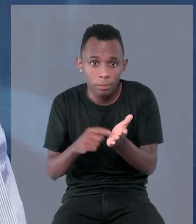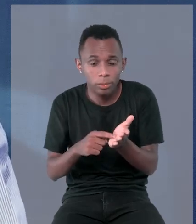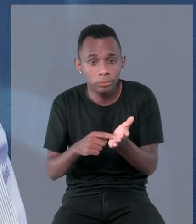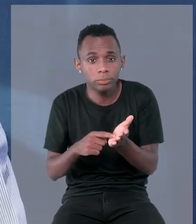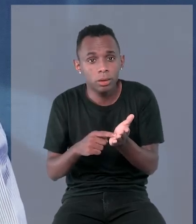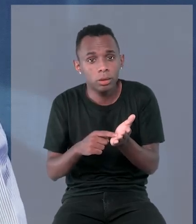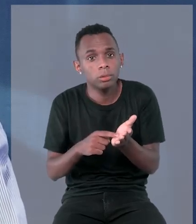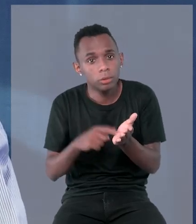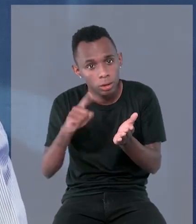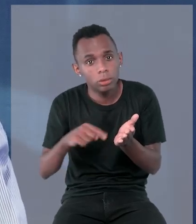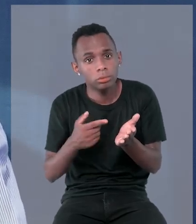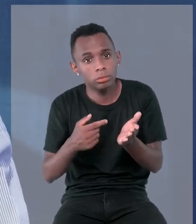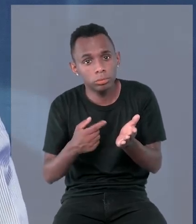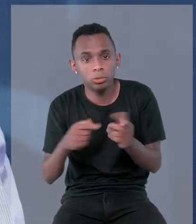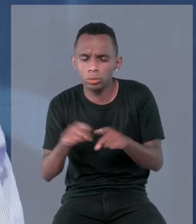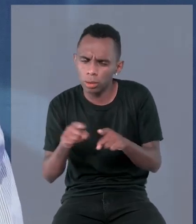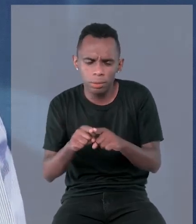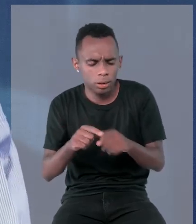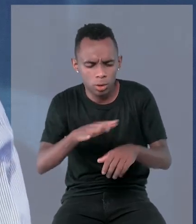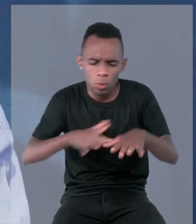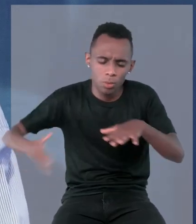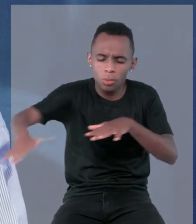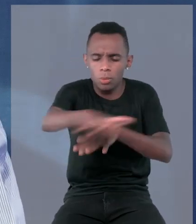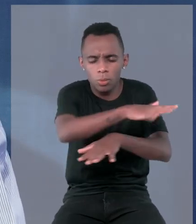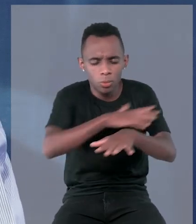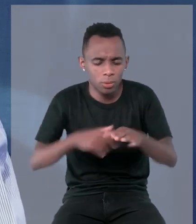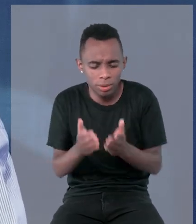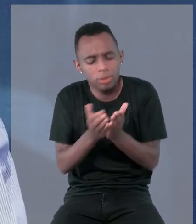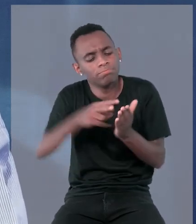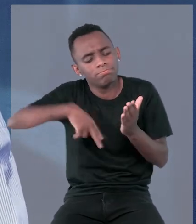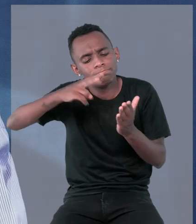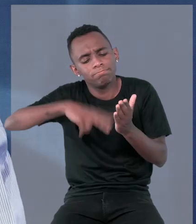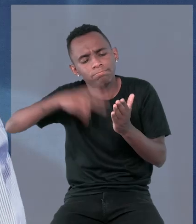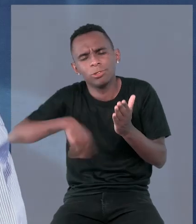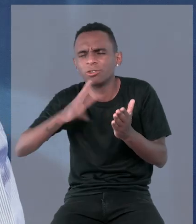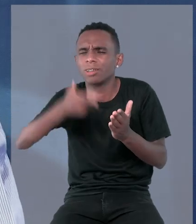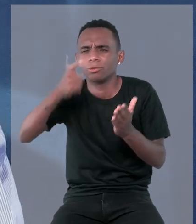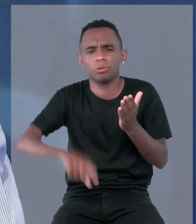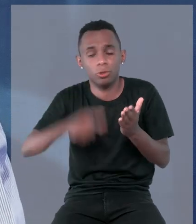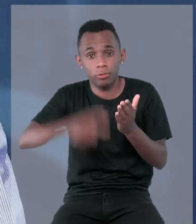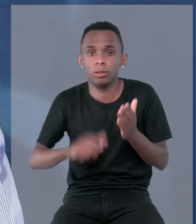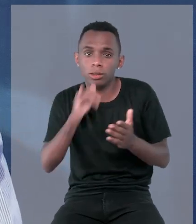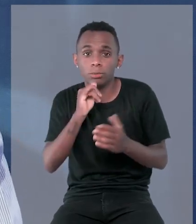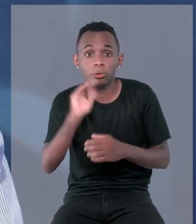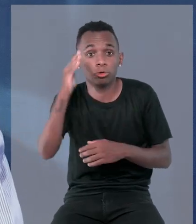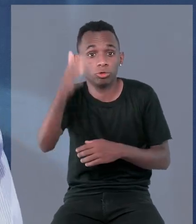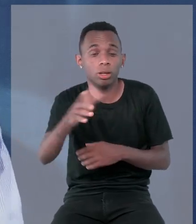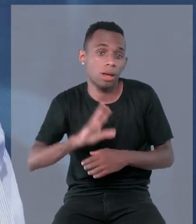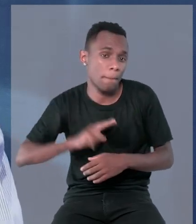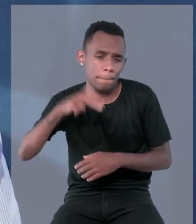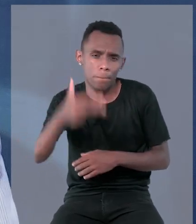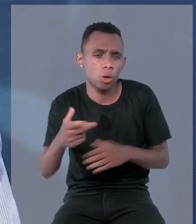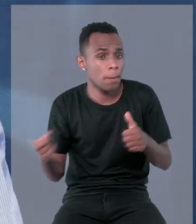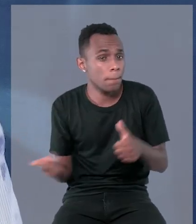para a Ilha Deserta, a Bíblia eu já li de cabo a rabo várias vezes, né? A primeira, quando eu cheguei em Portugal, por exemplo, que eu fiquei um ano em Portugal, a